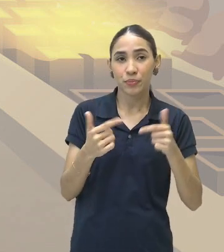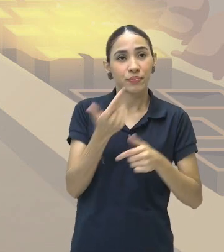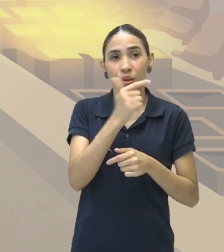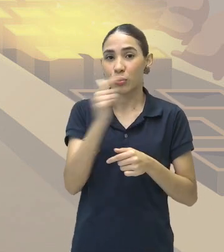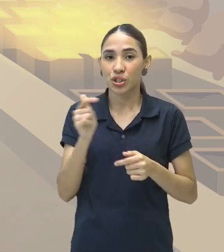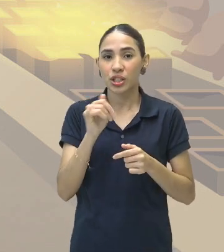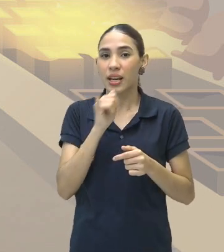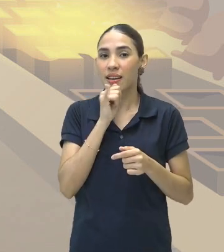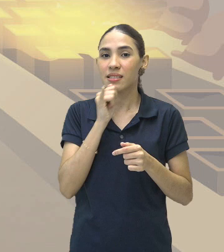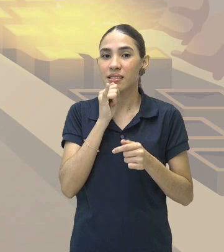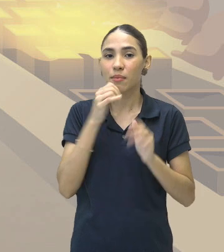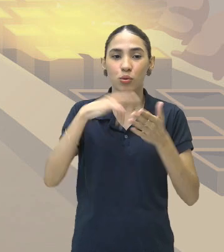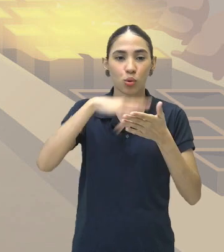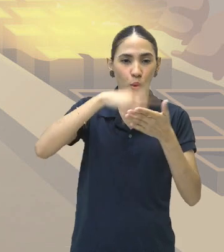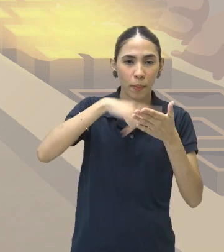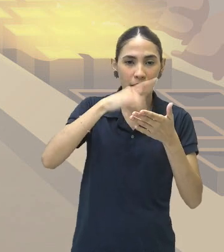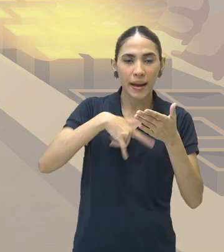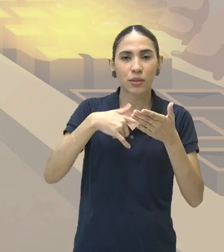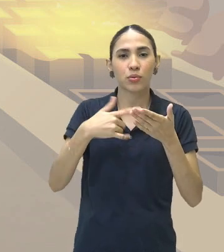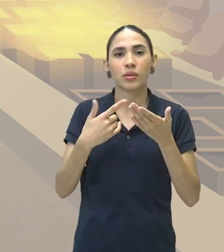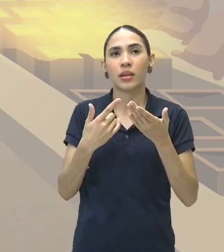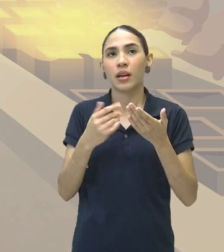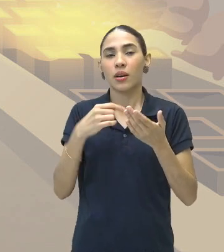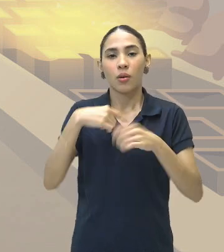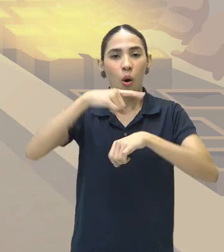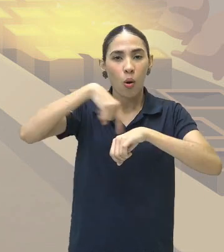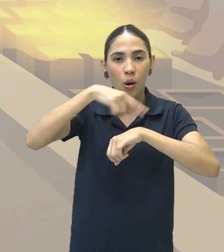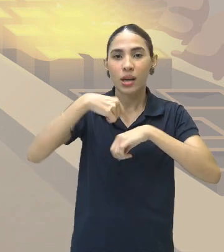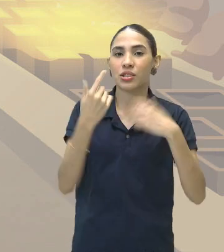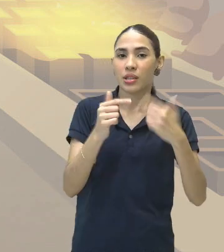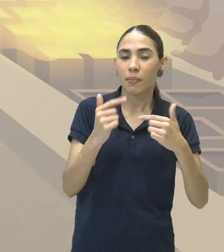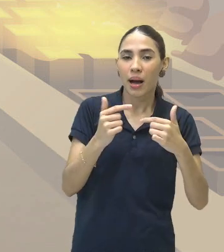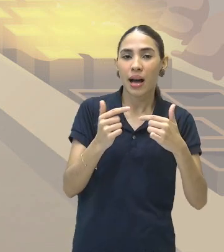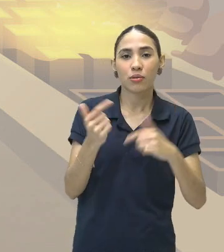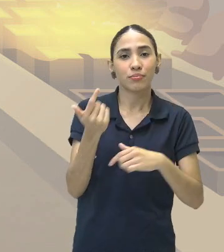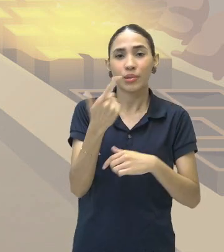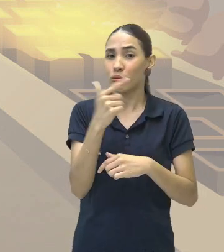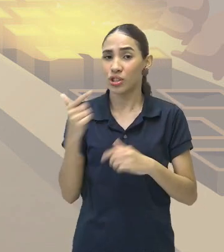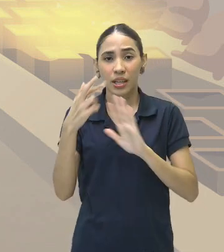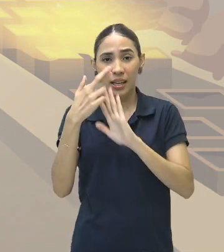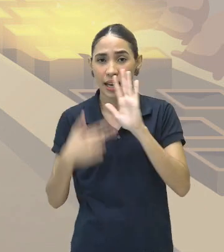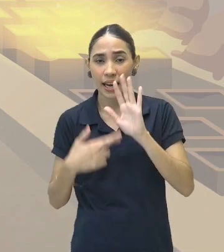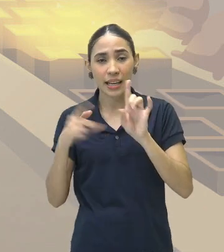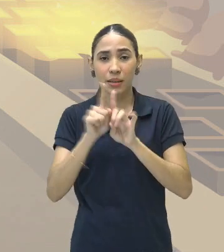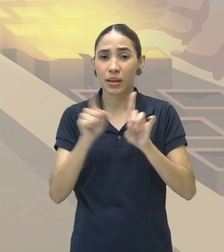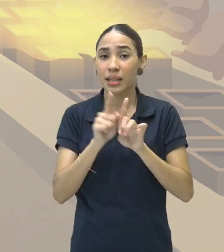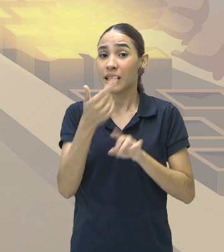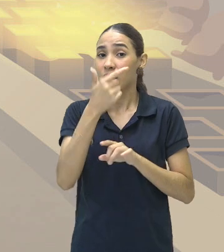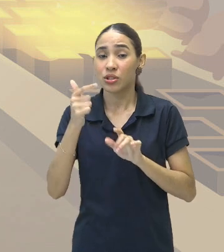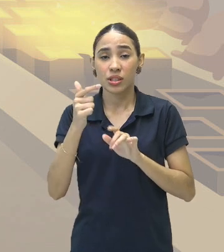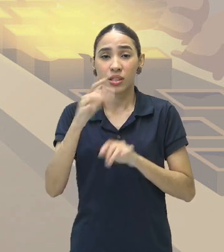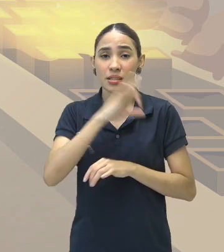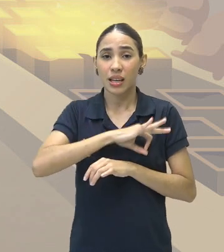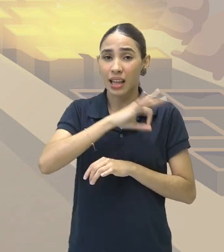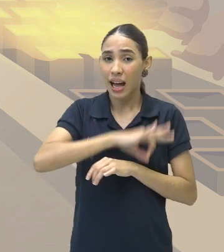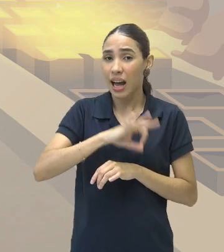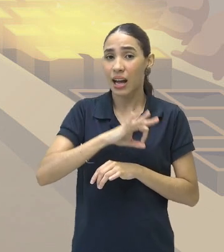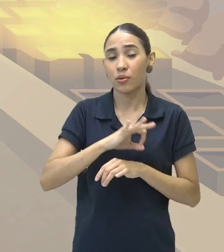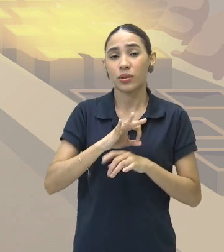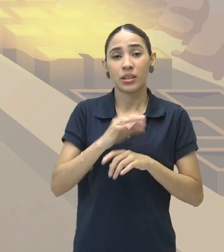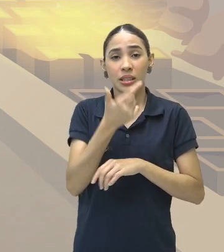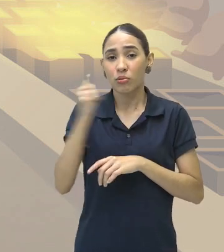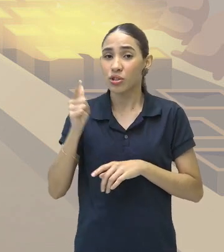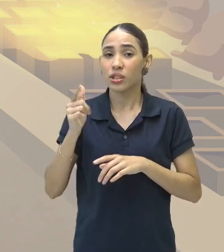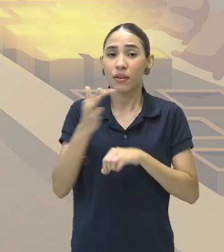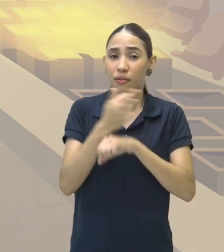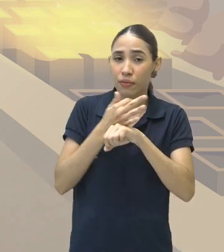uma regulamentação em relação à jornada de trabalho, em relação a um salário mínimo, não tinham direito a férias,